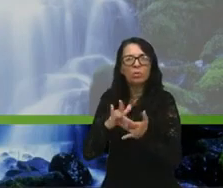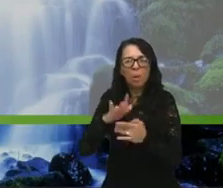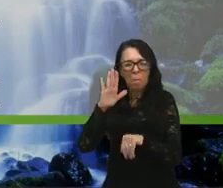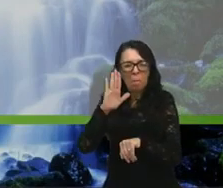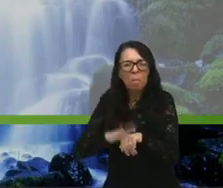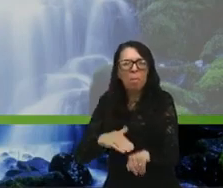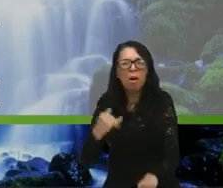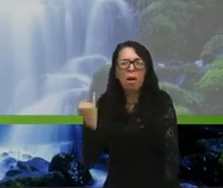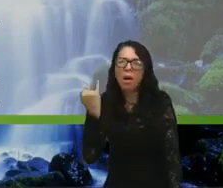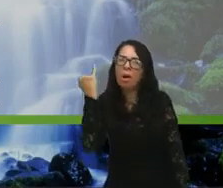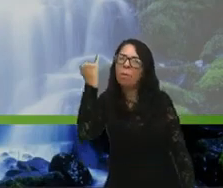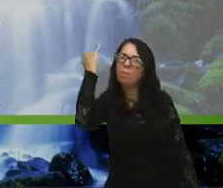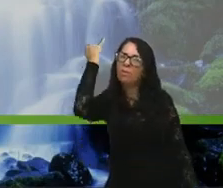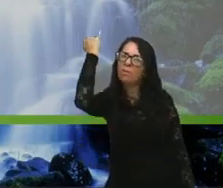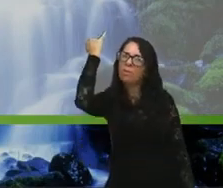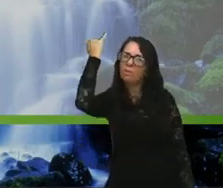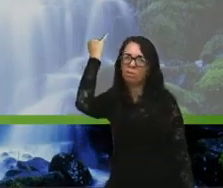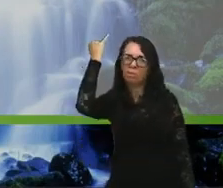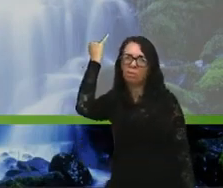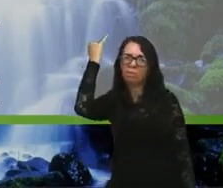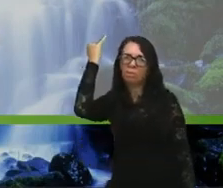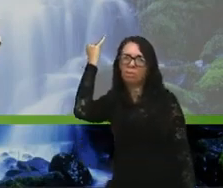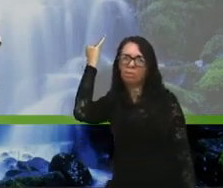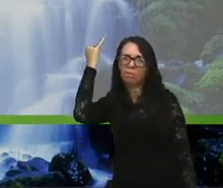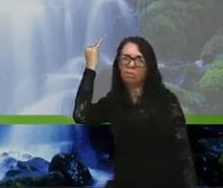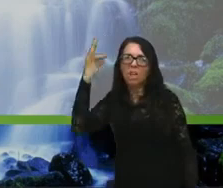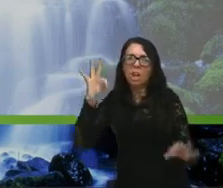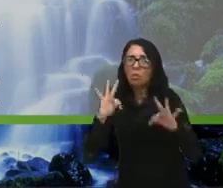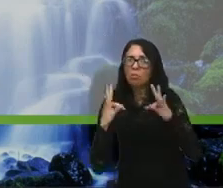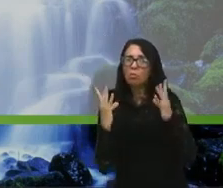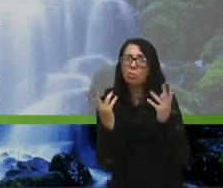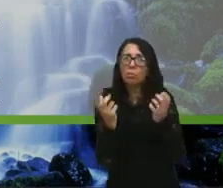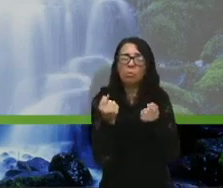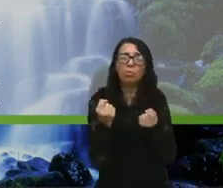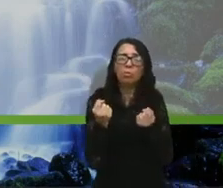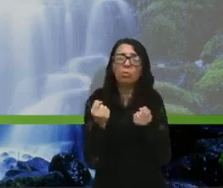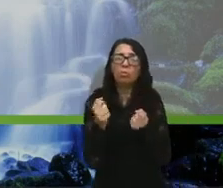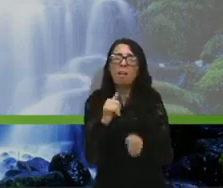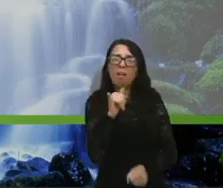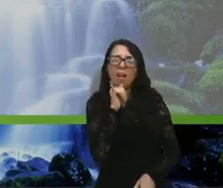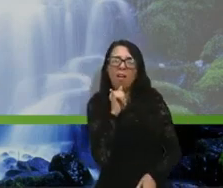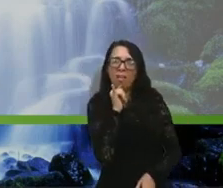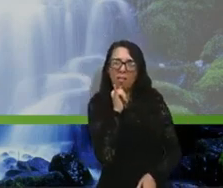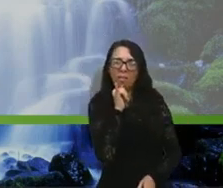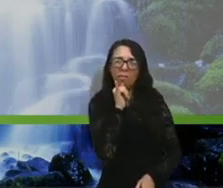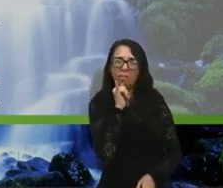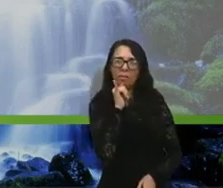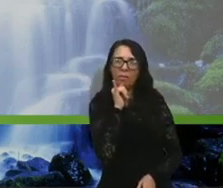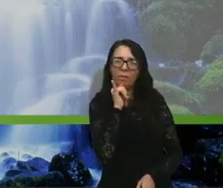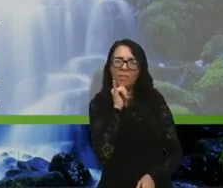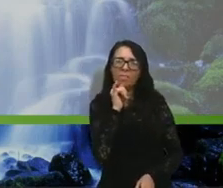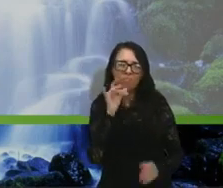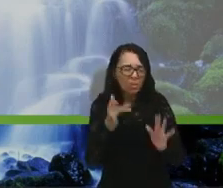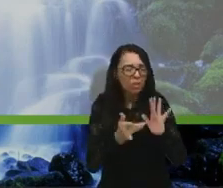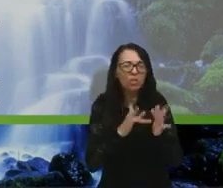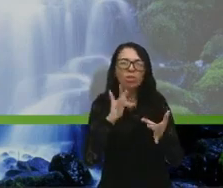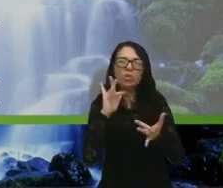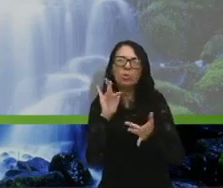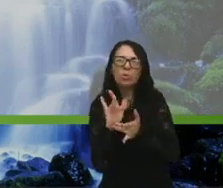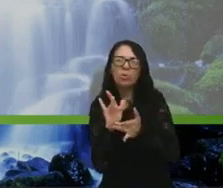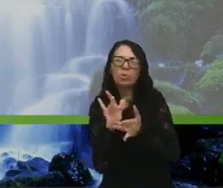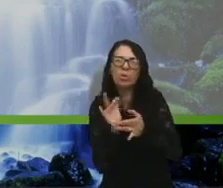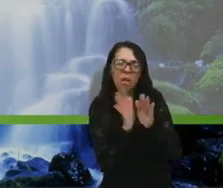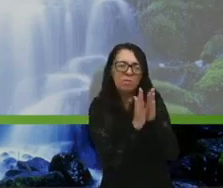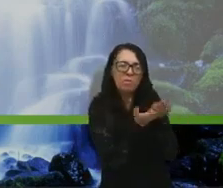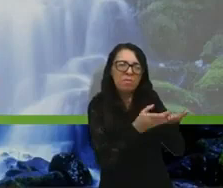Lutar por isso, priorizar a espiritualidade, é priorizar uma vida transformada, é